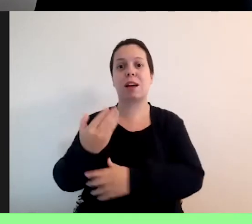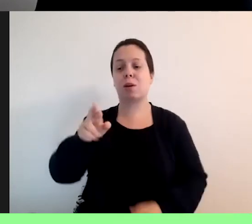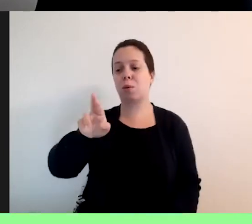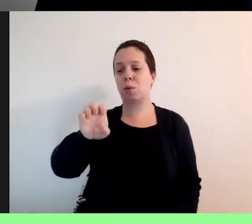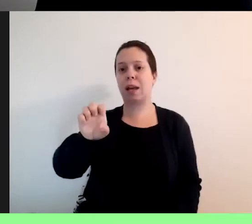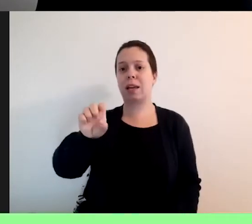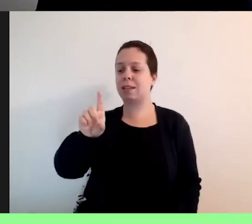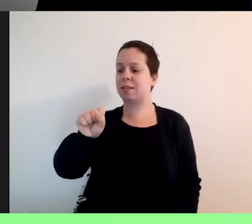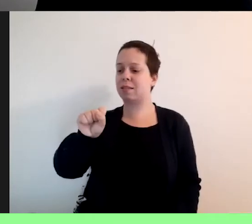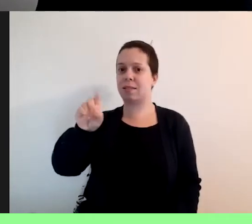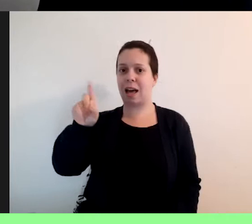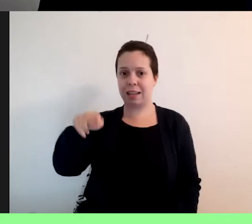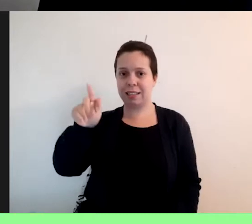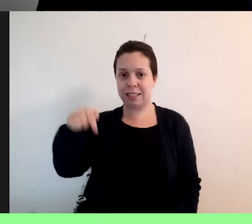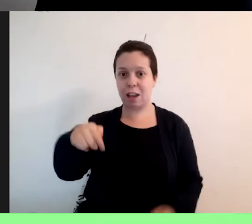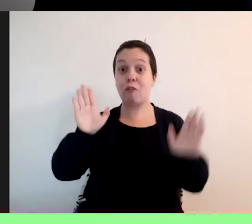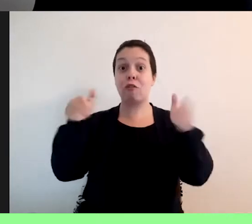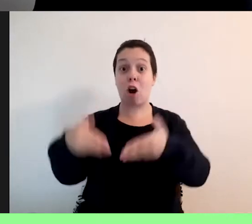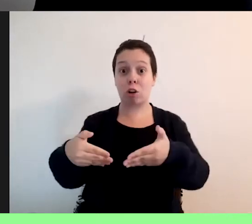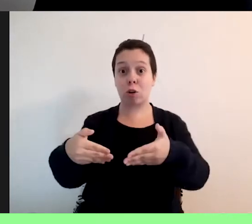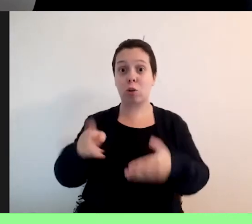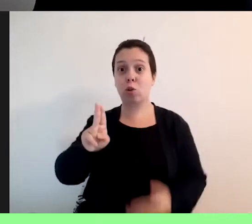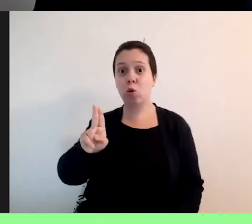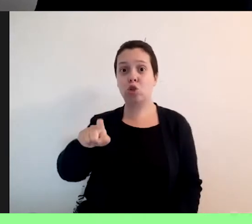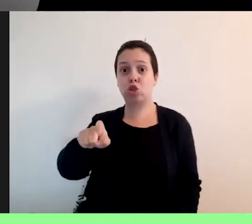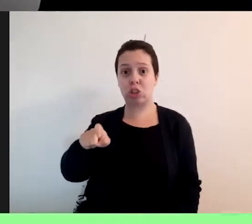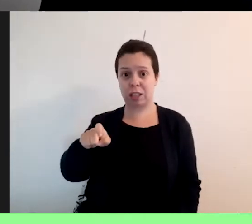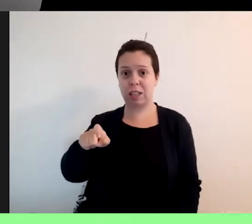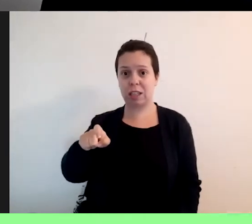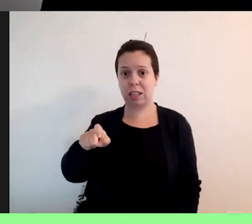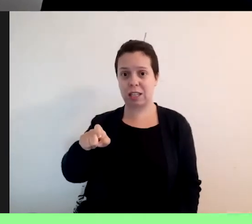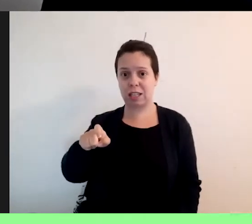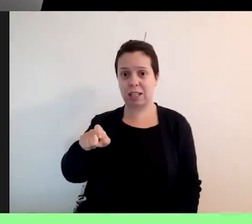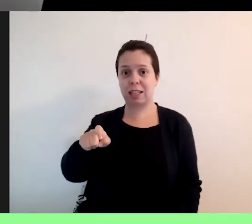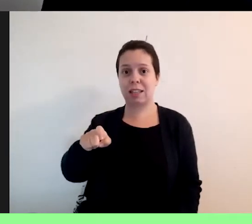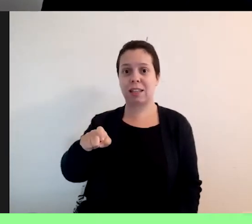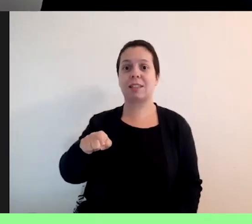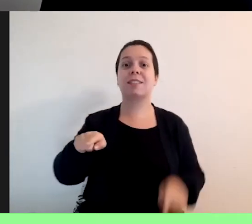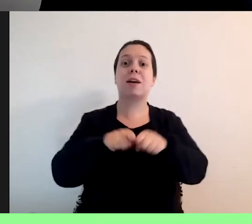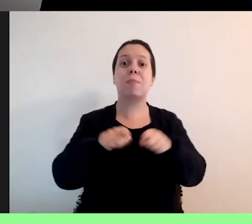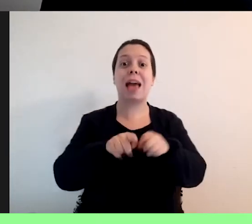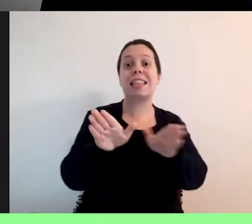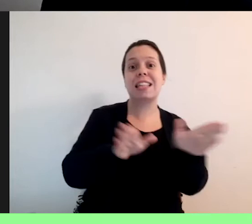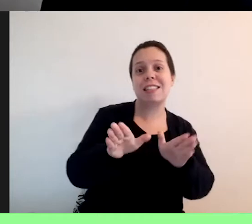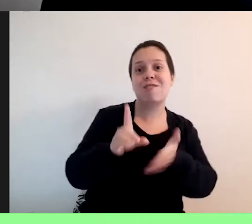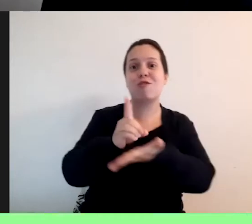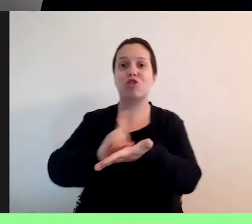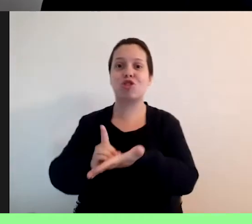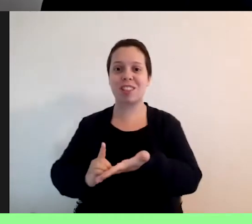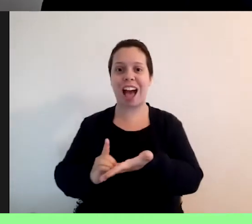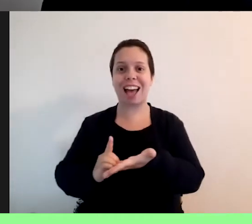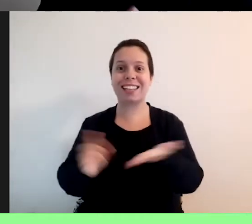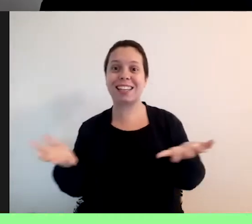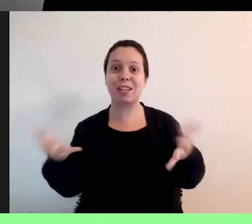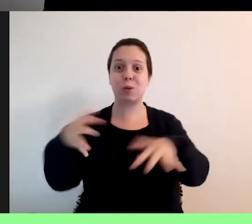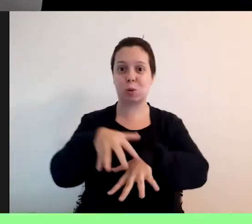foco em UX, né, UX, acessível e design inclusivo. A gente falou sobre algumas dessas